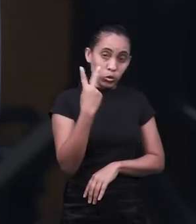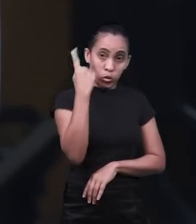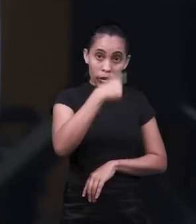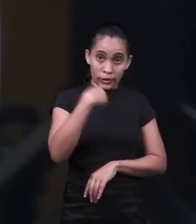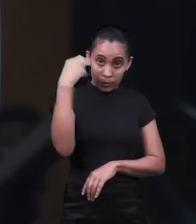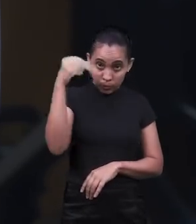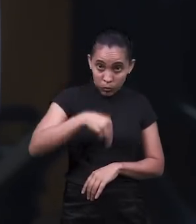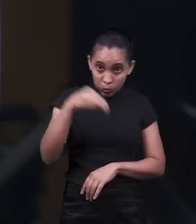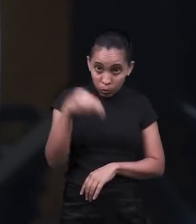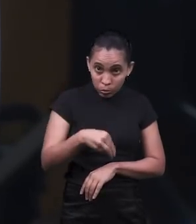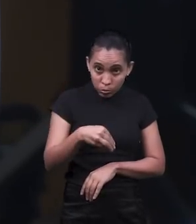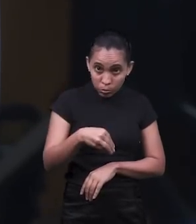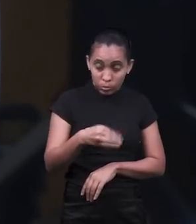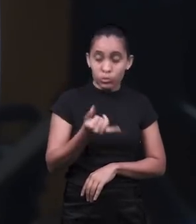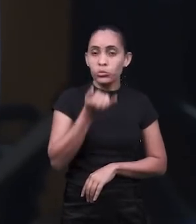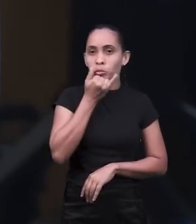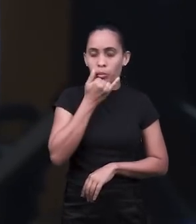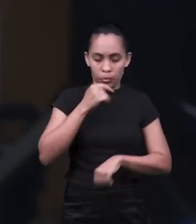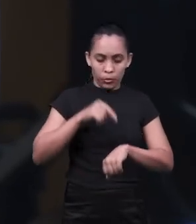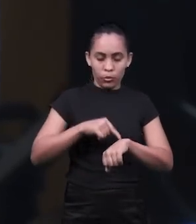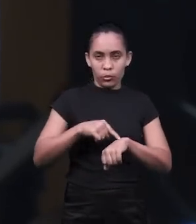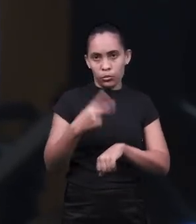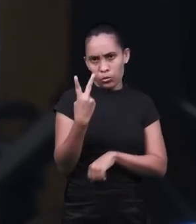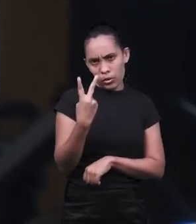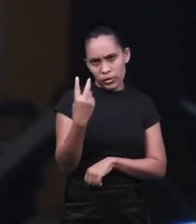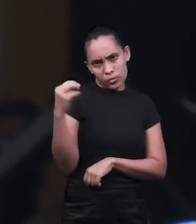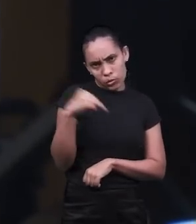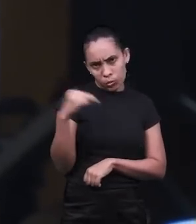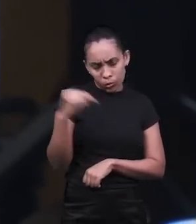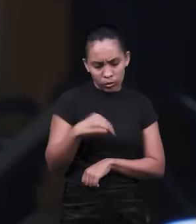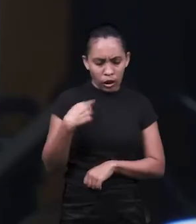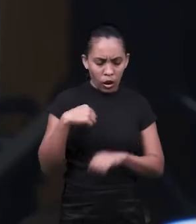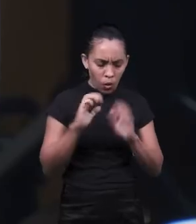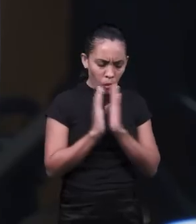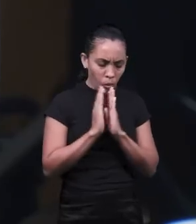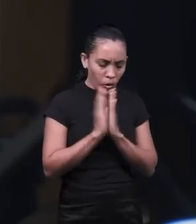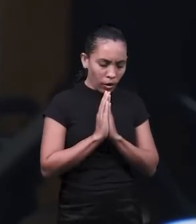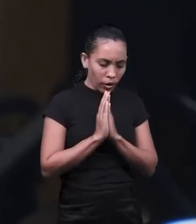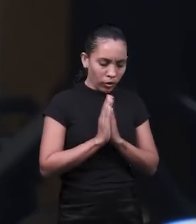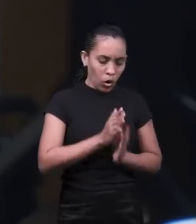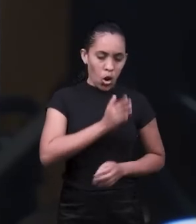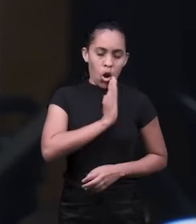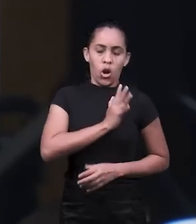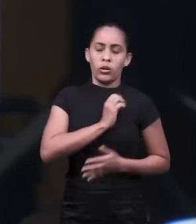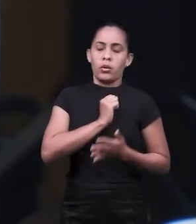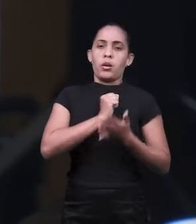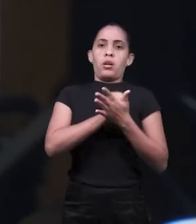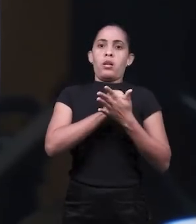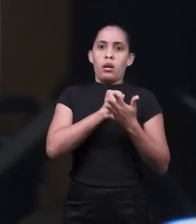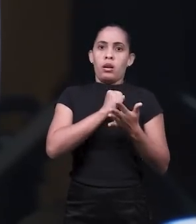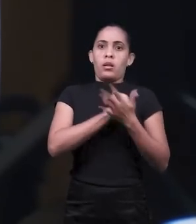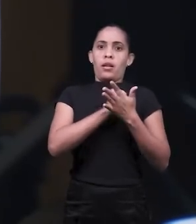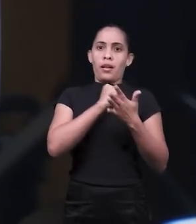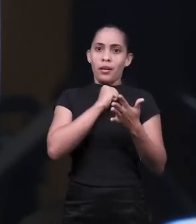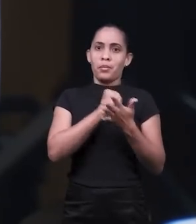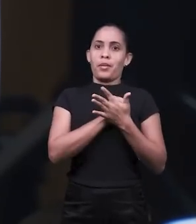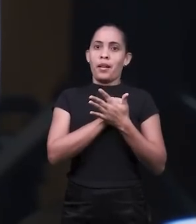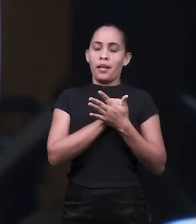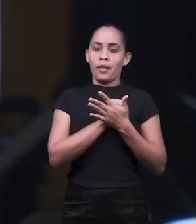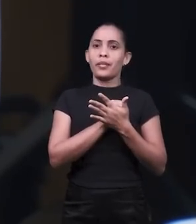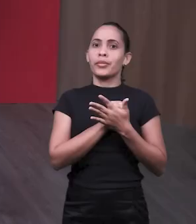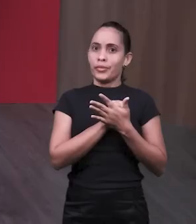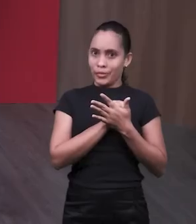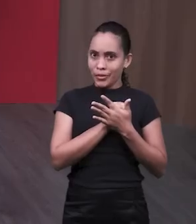2 minutos que eu estava fazendo a compressão, terminei e orando, o coração daquela criança voltou a bater sem precisar de nenhuma